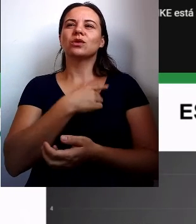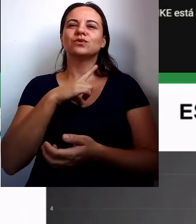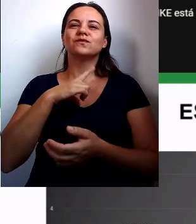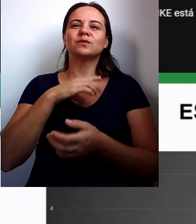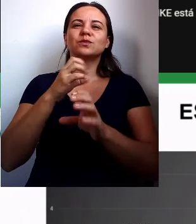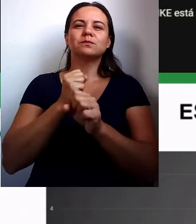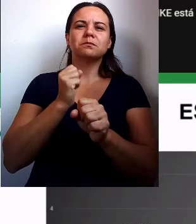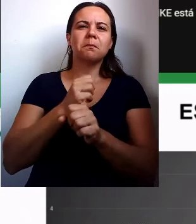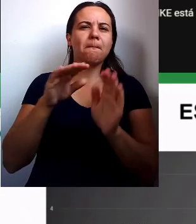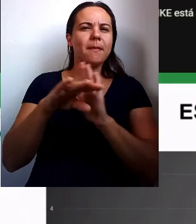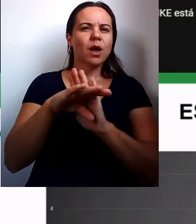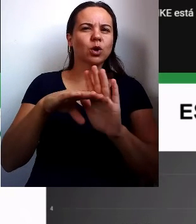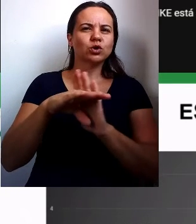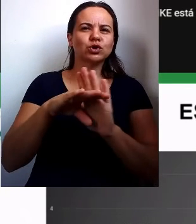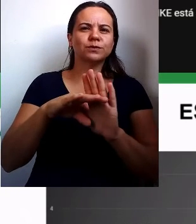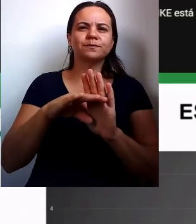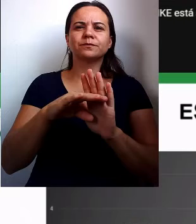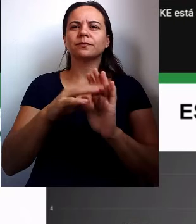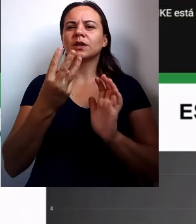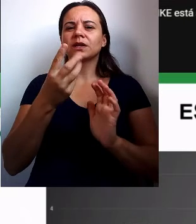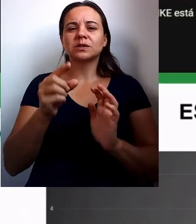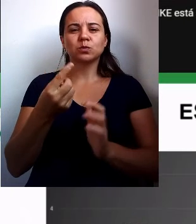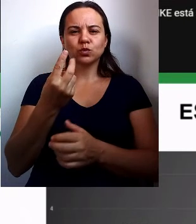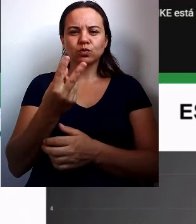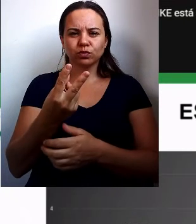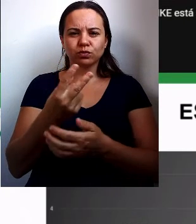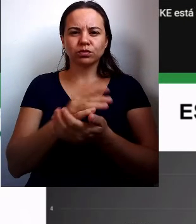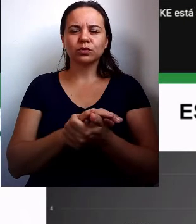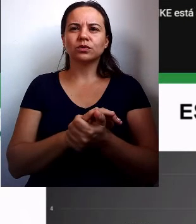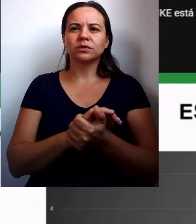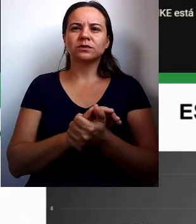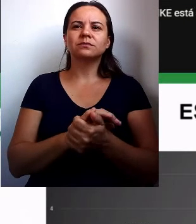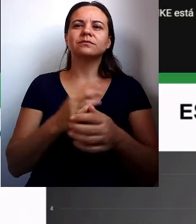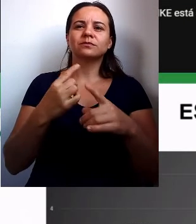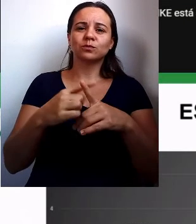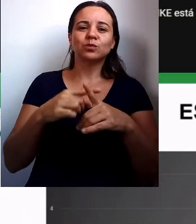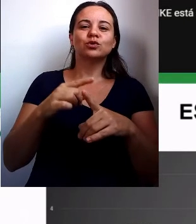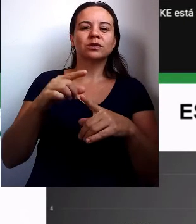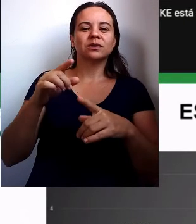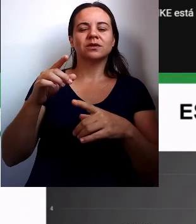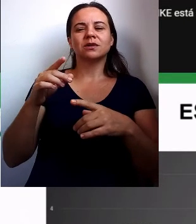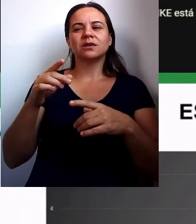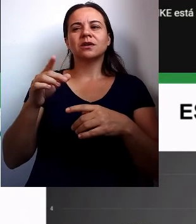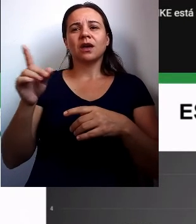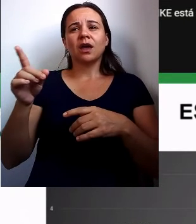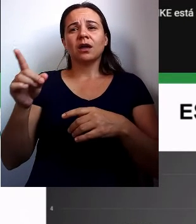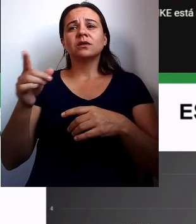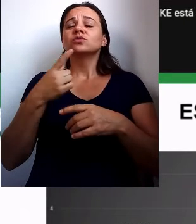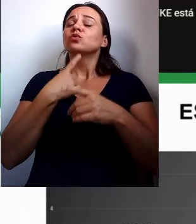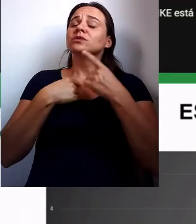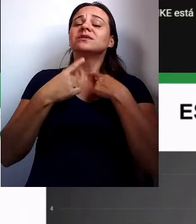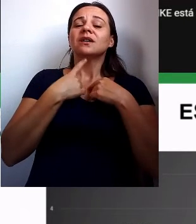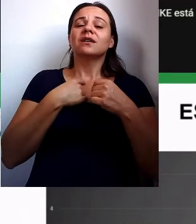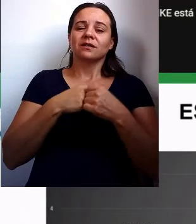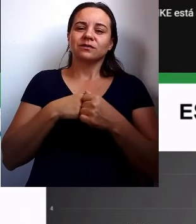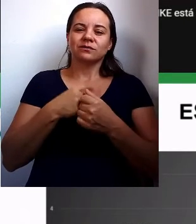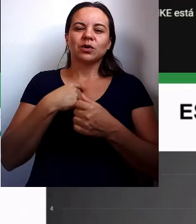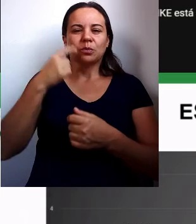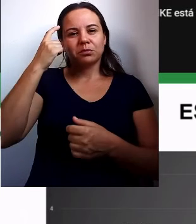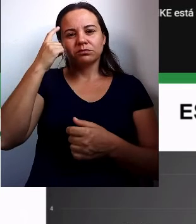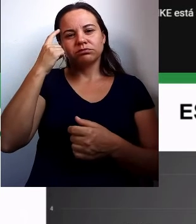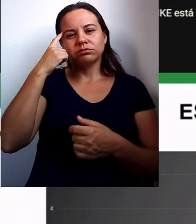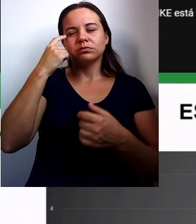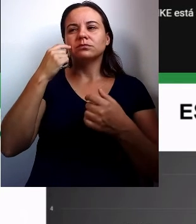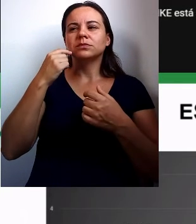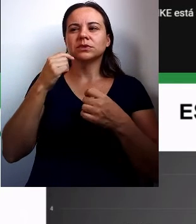tivemos 3 questões também, né? Mas eles dá para considerar que eles se divertiram, né? Que ficaram acima da